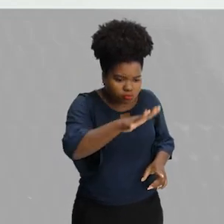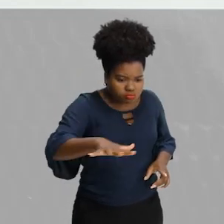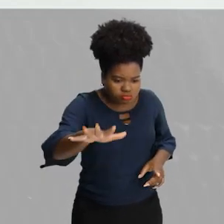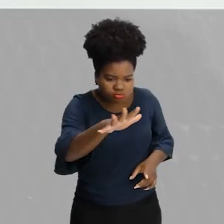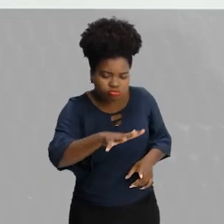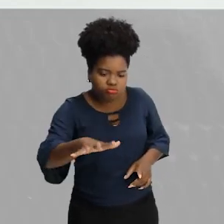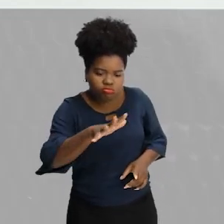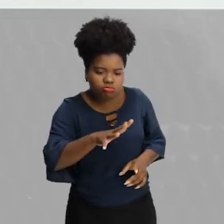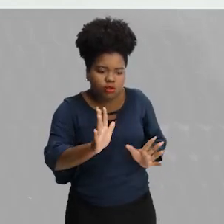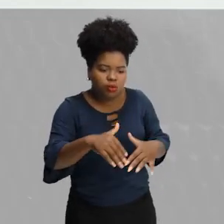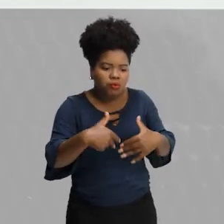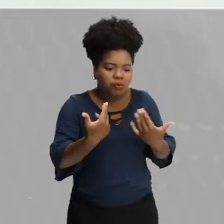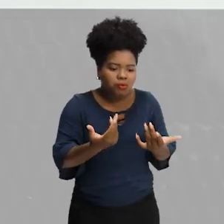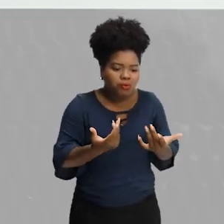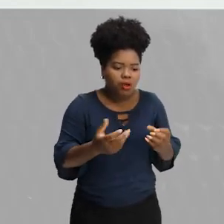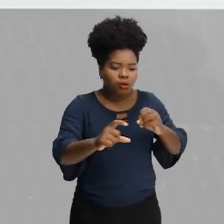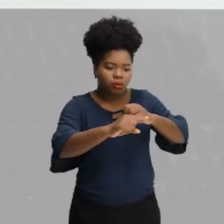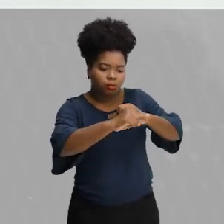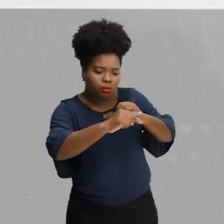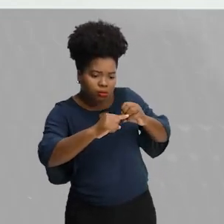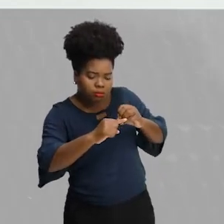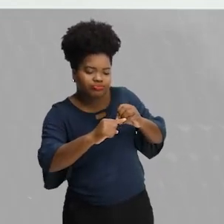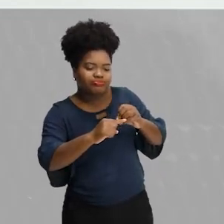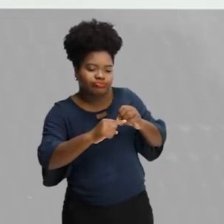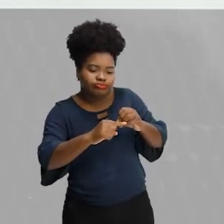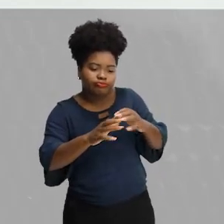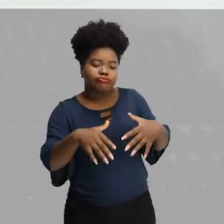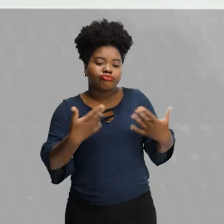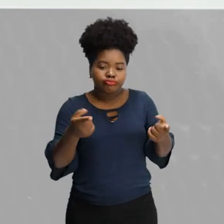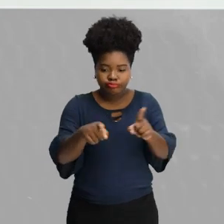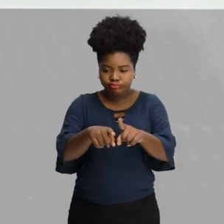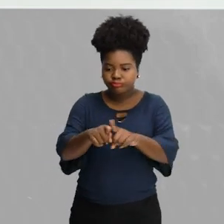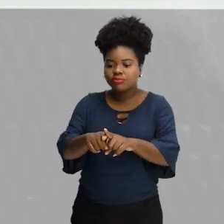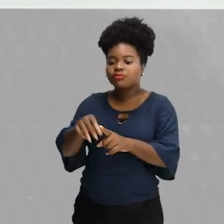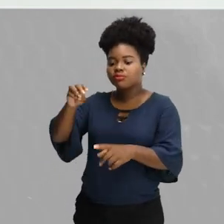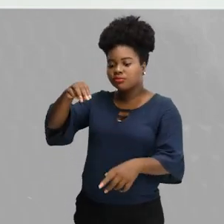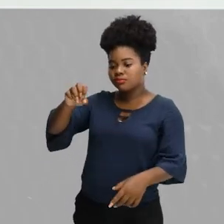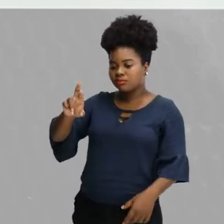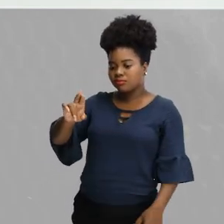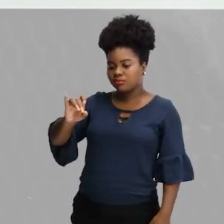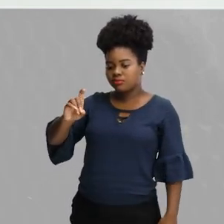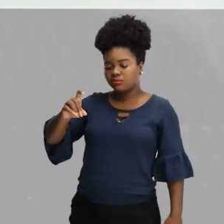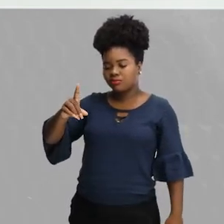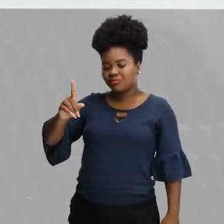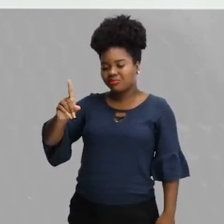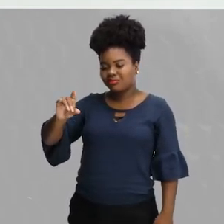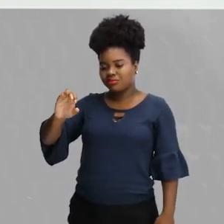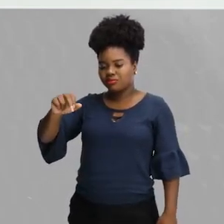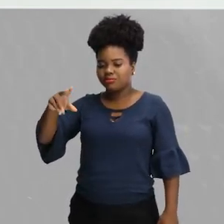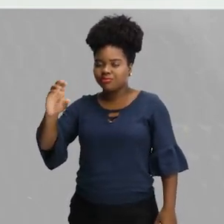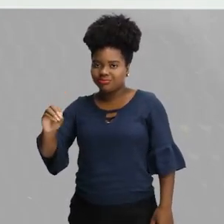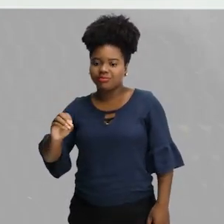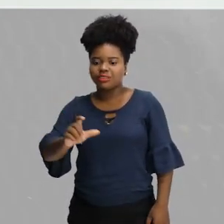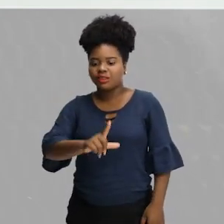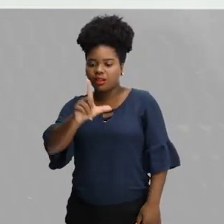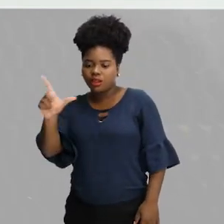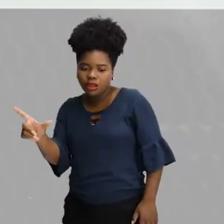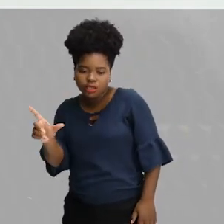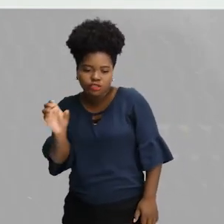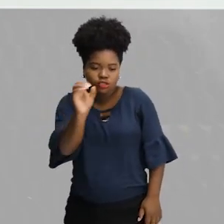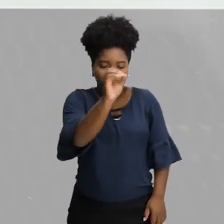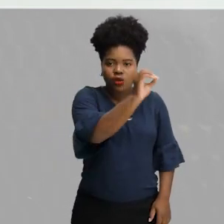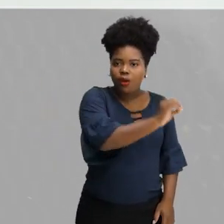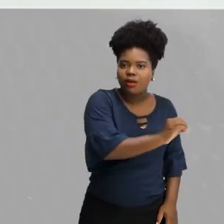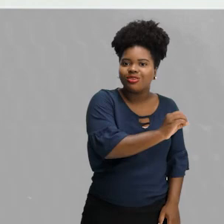Equador, que divide norte e sul, quanto ao meridiano de Greenwich, que divide em leste-oeste. Então, recapitulando,